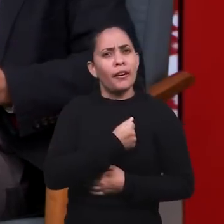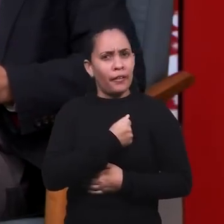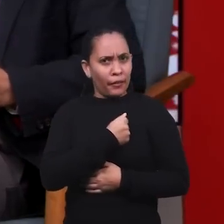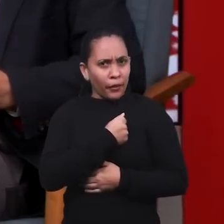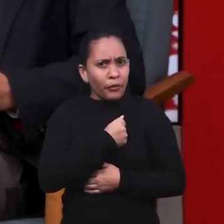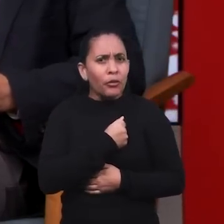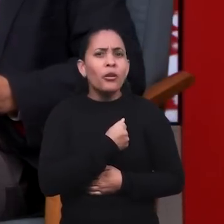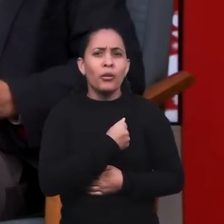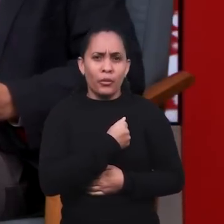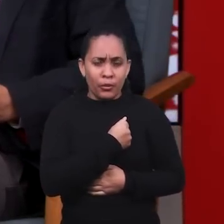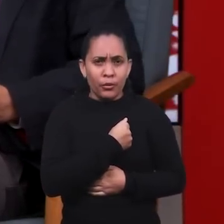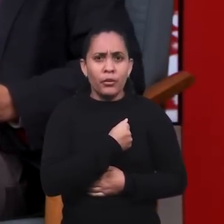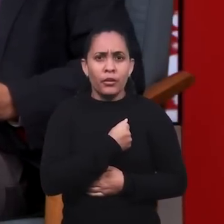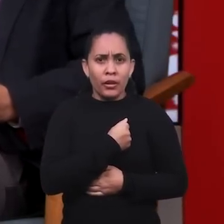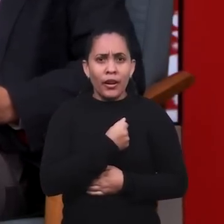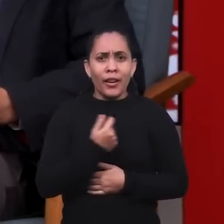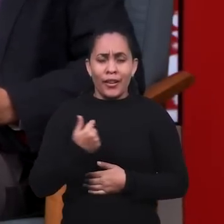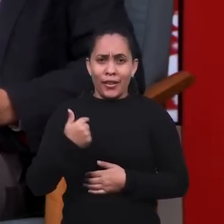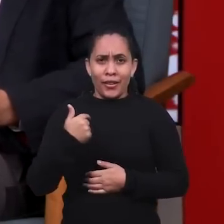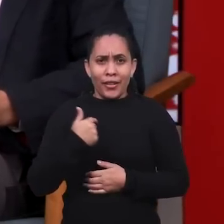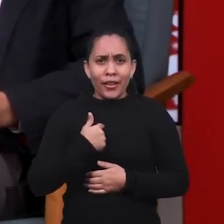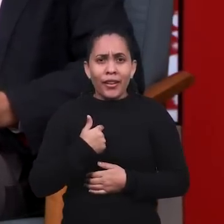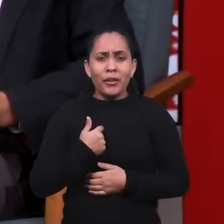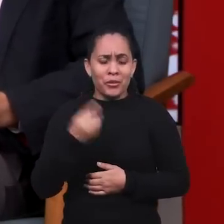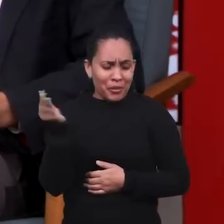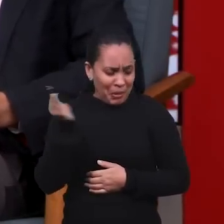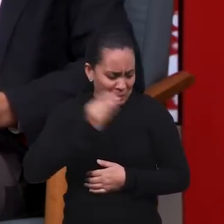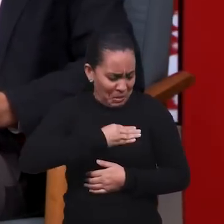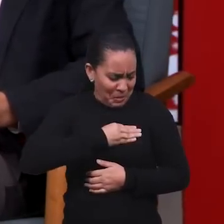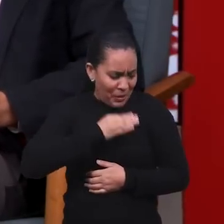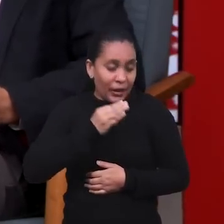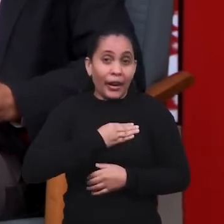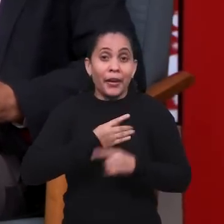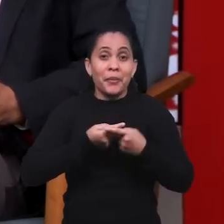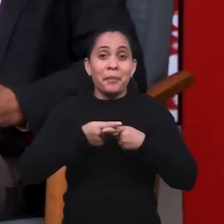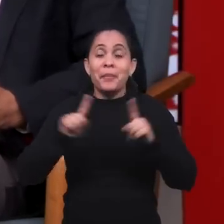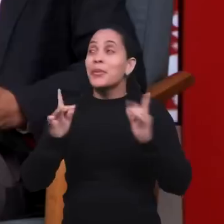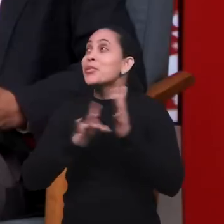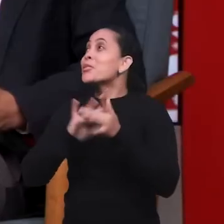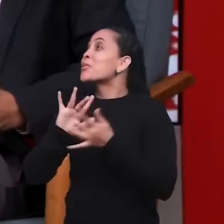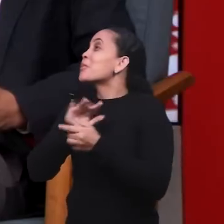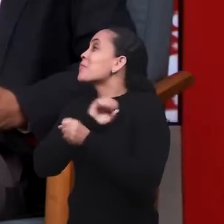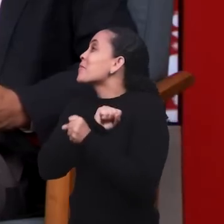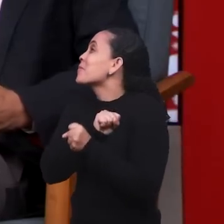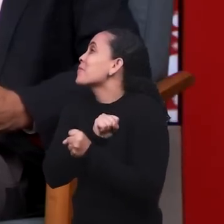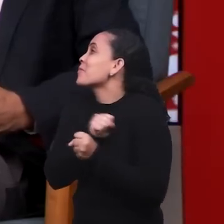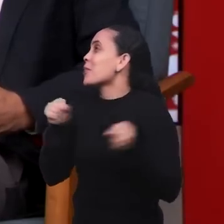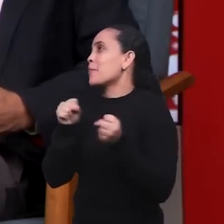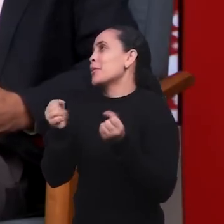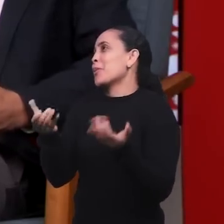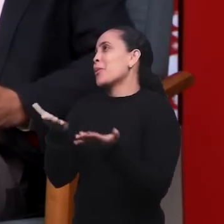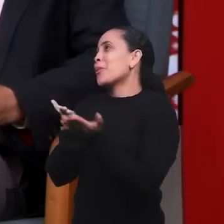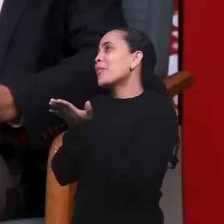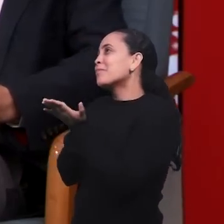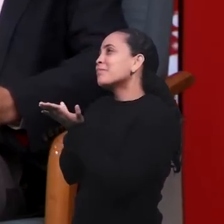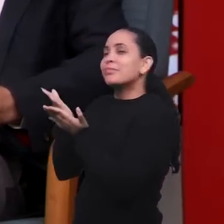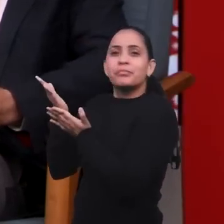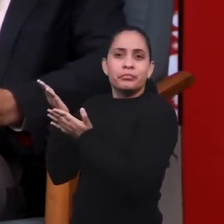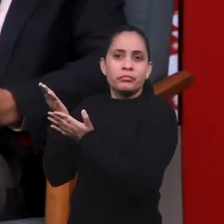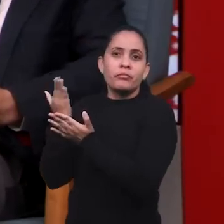né? Eu estava condenado a morrer nesse meu pecado, mas o Senhor me libertou, então eu agora quero